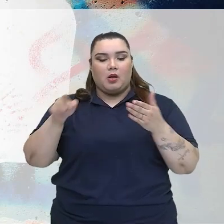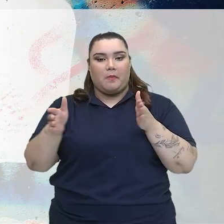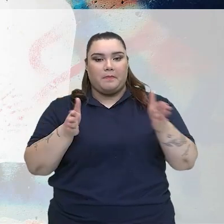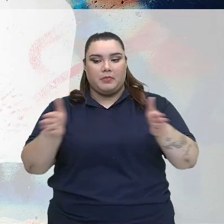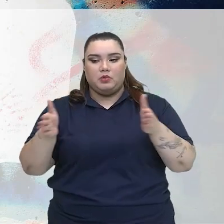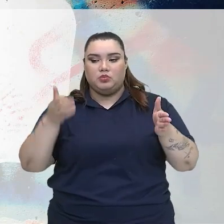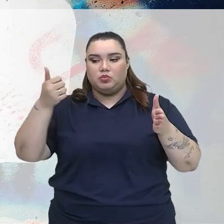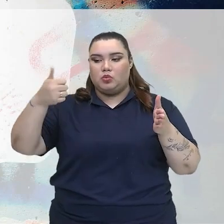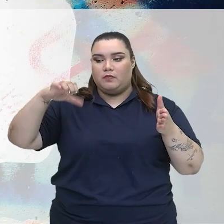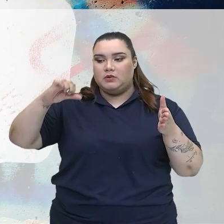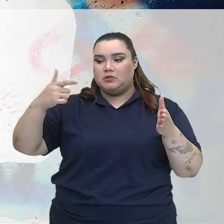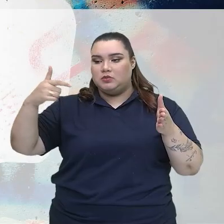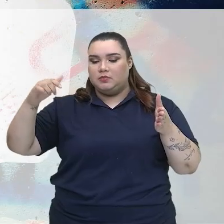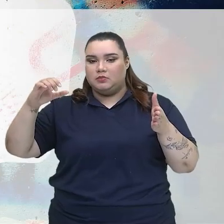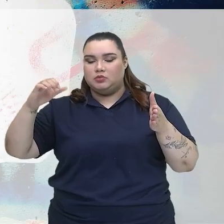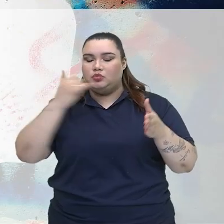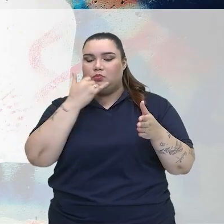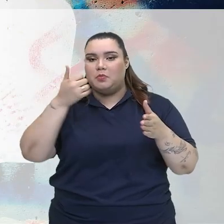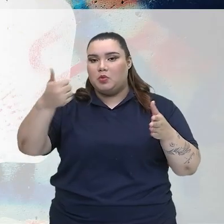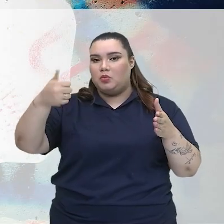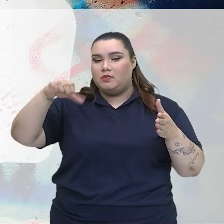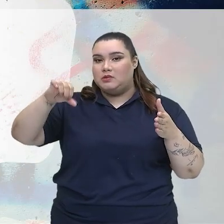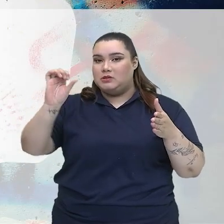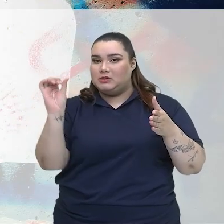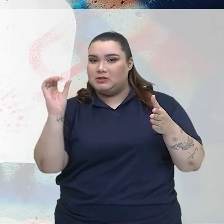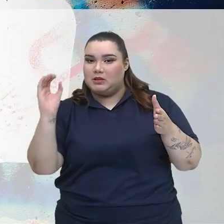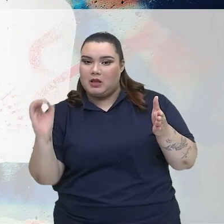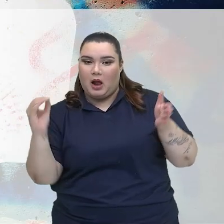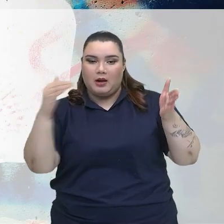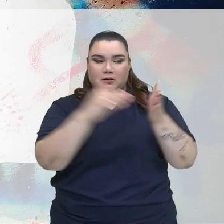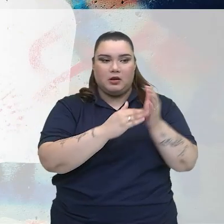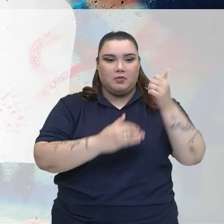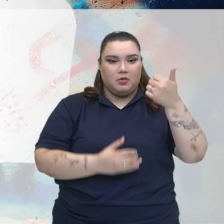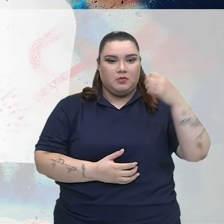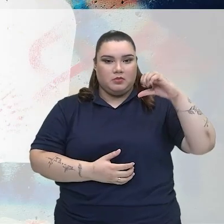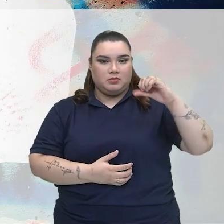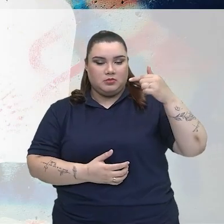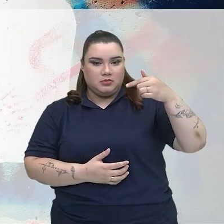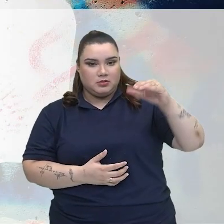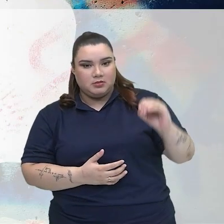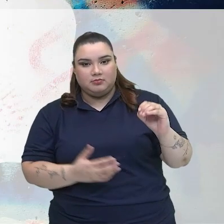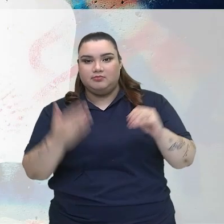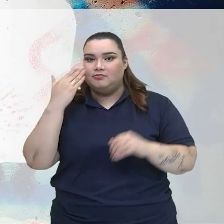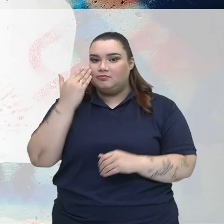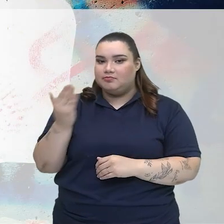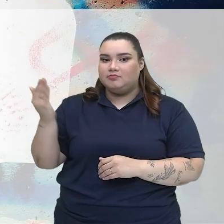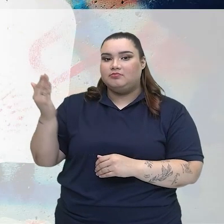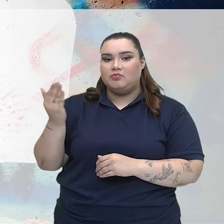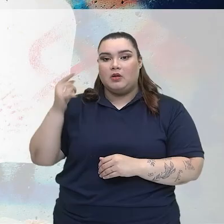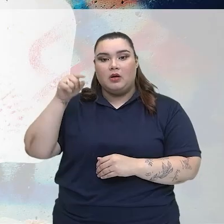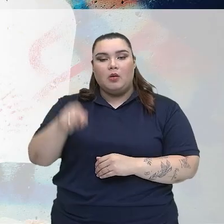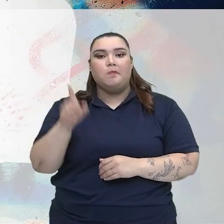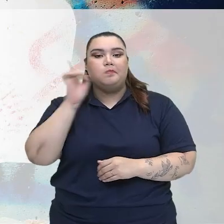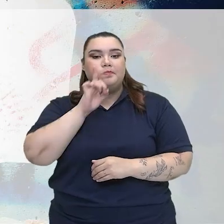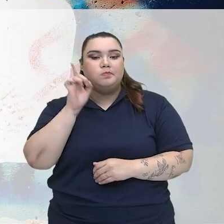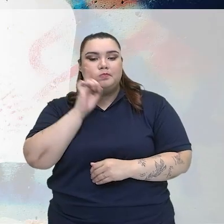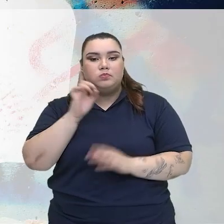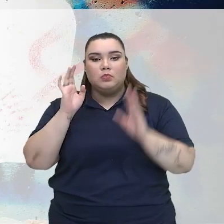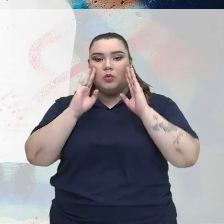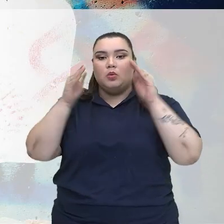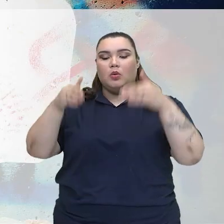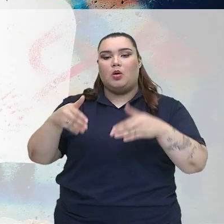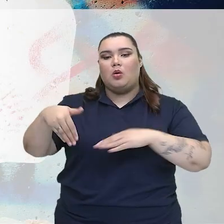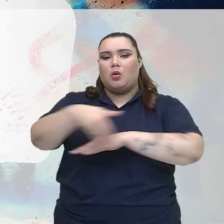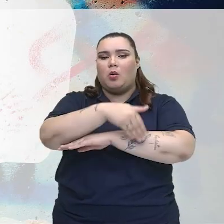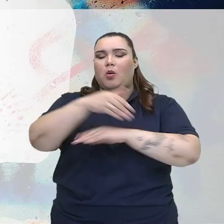décadas de 1960 e 1970, como vocês vão observar aí na cartela, nos Estados Unidos,